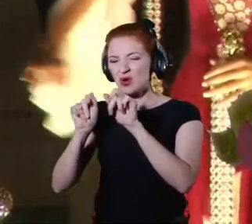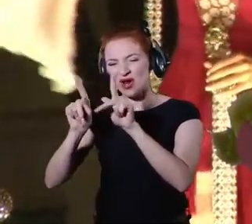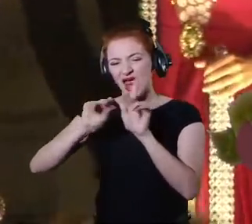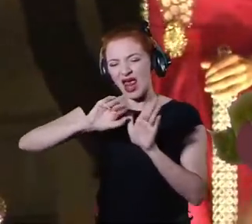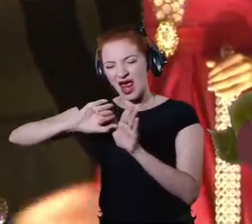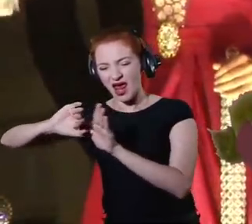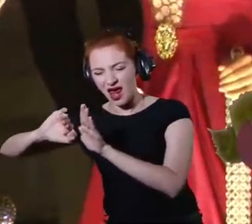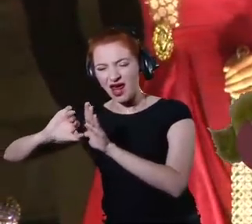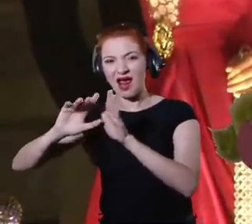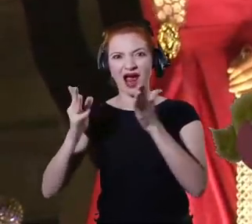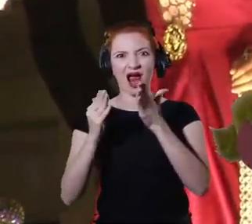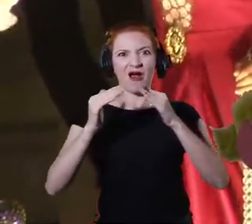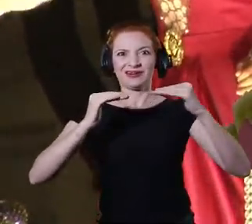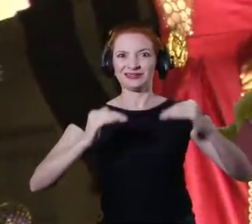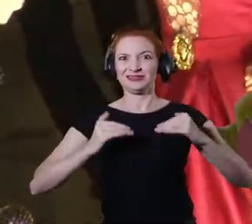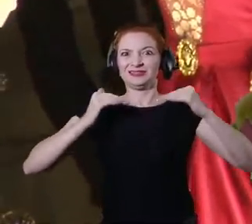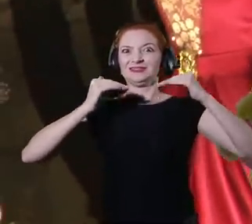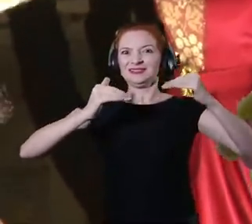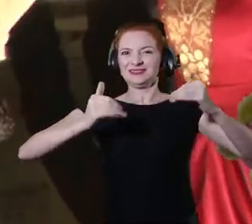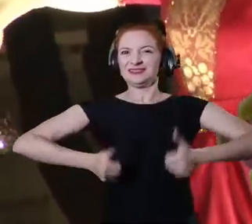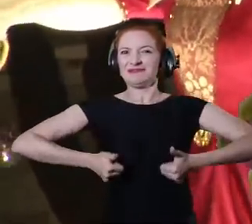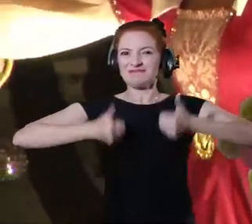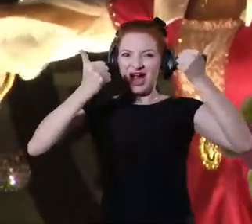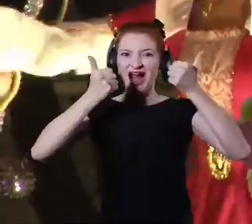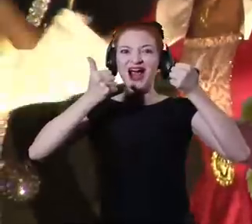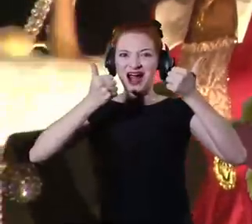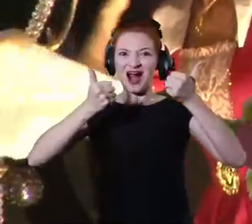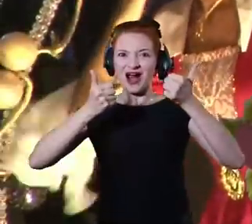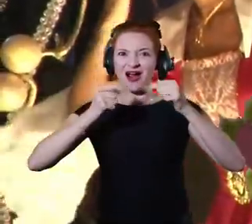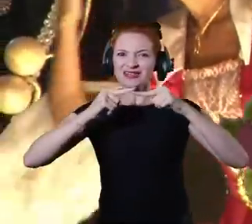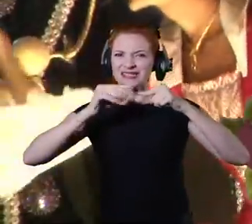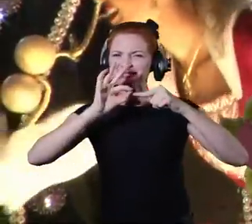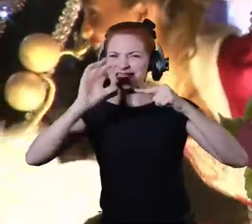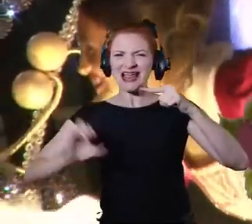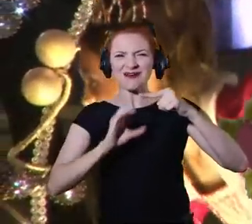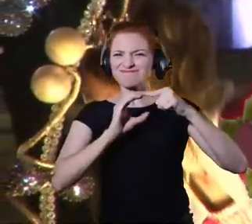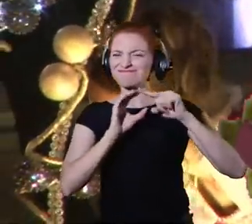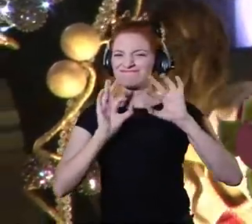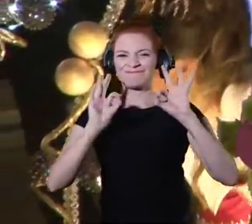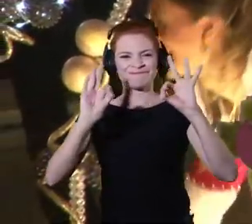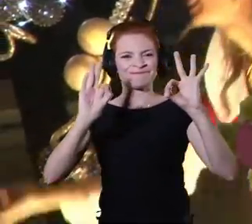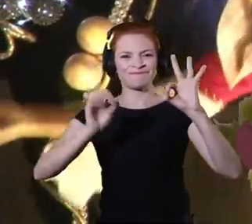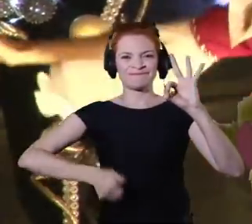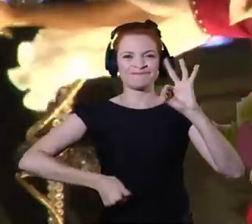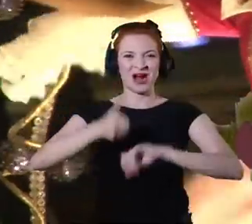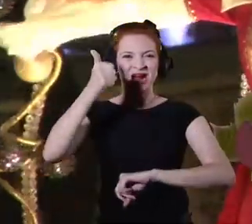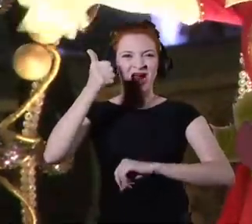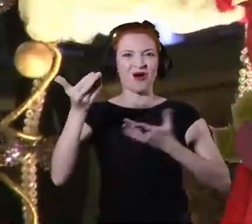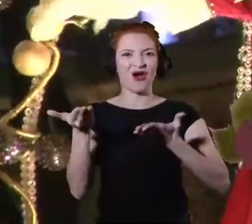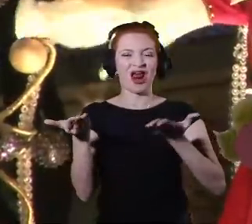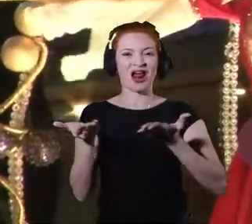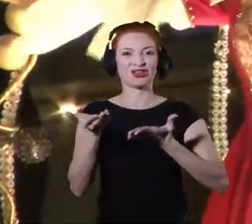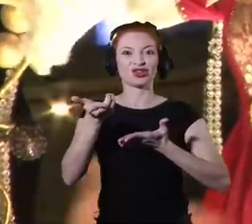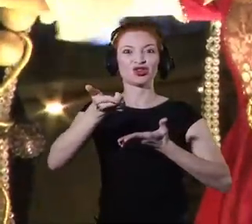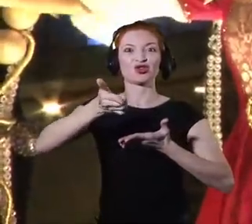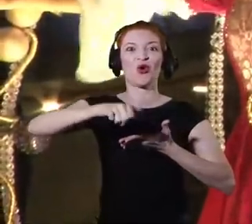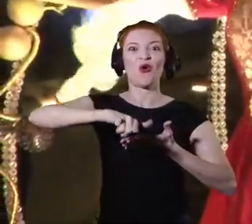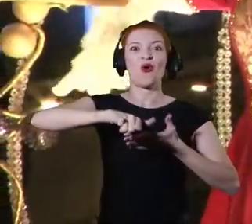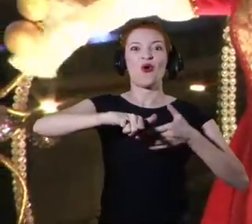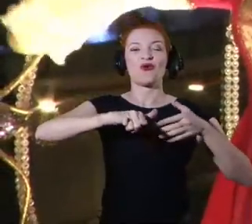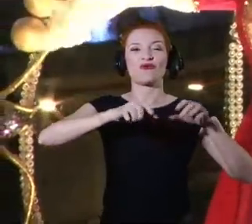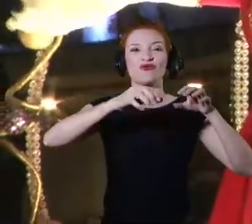vem a bonança, vem o próximo ciclo, vem aí a nova colheita, José